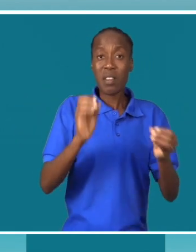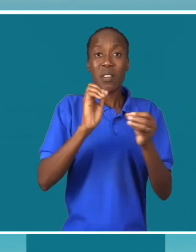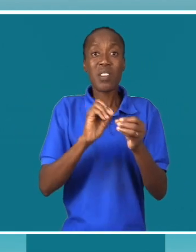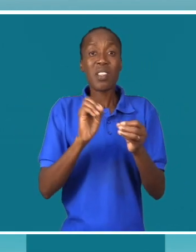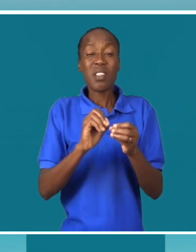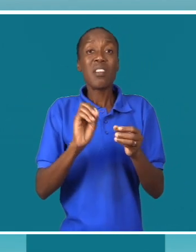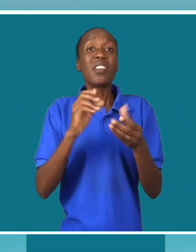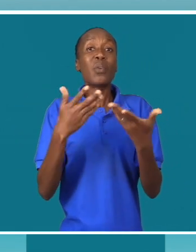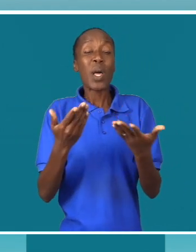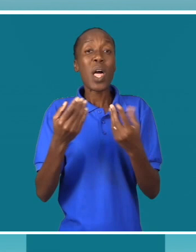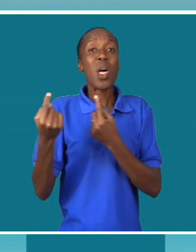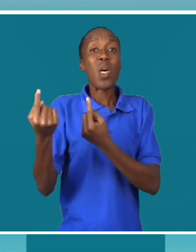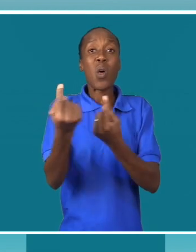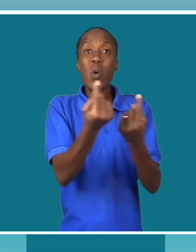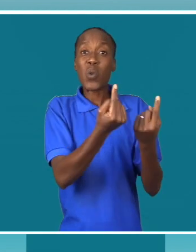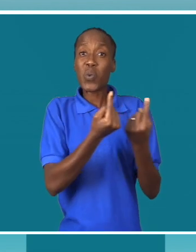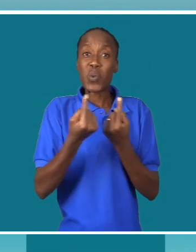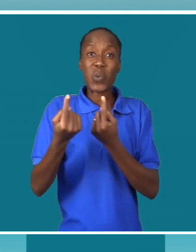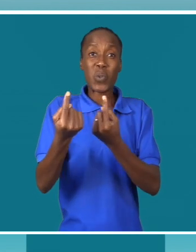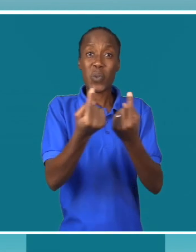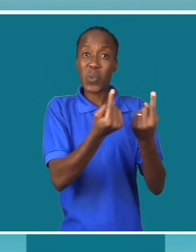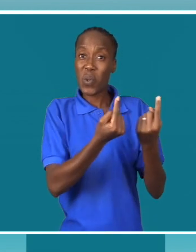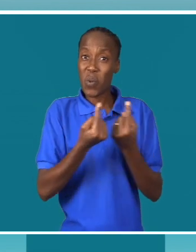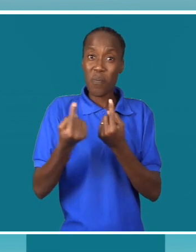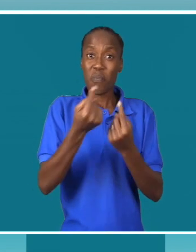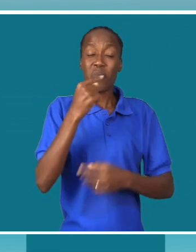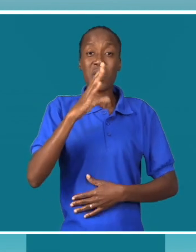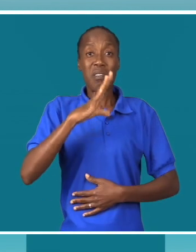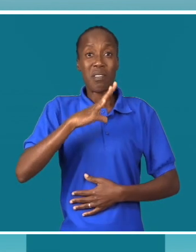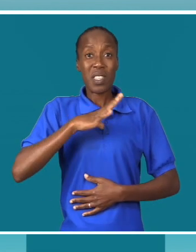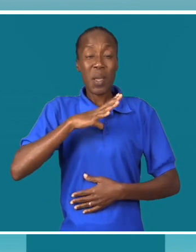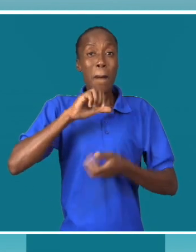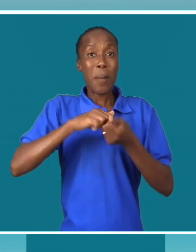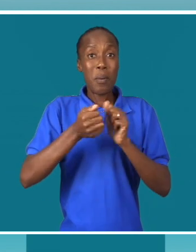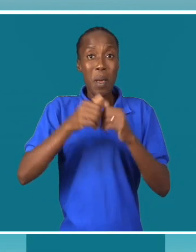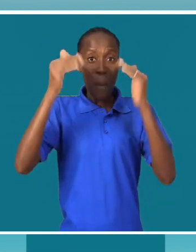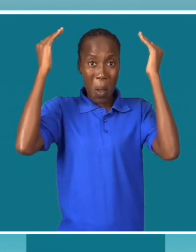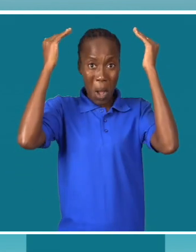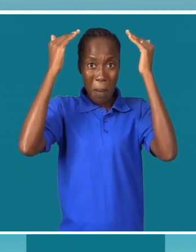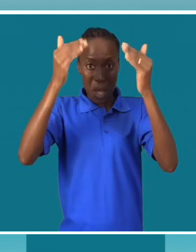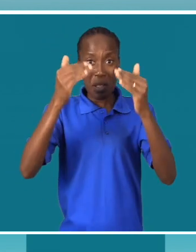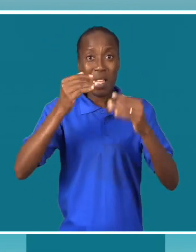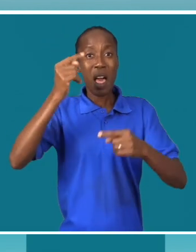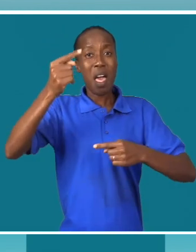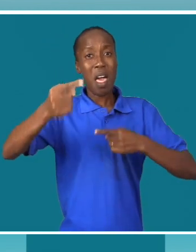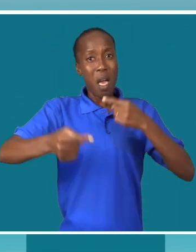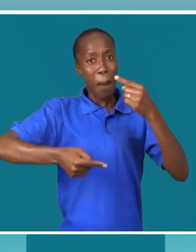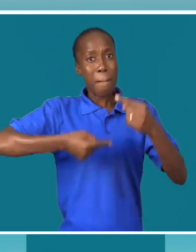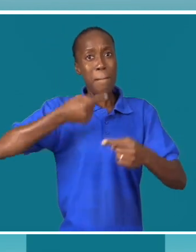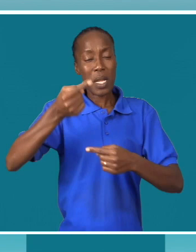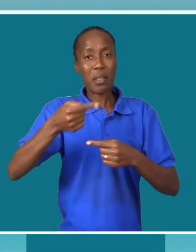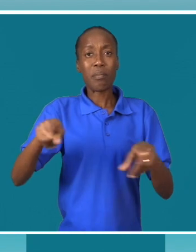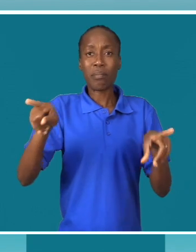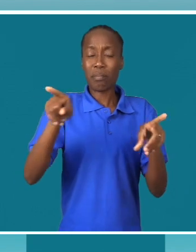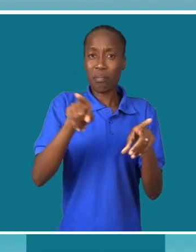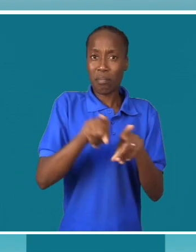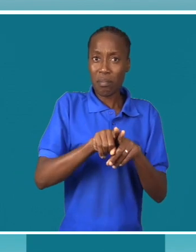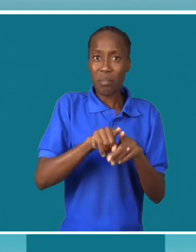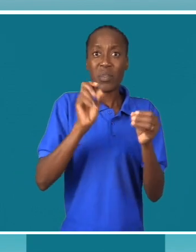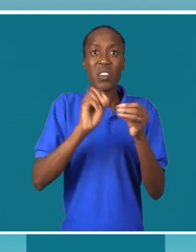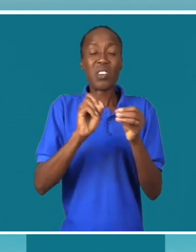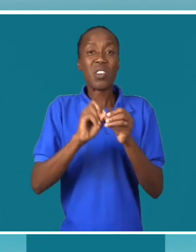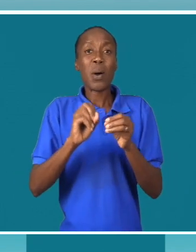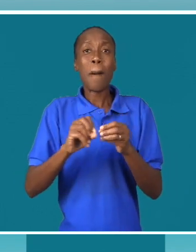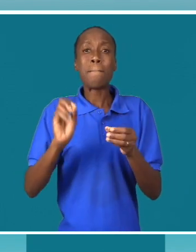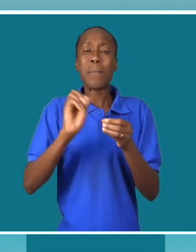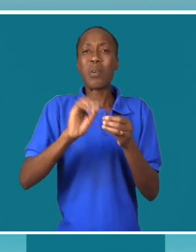Nós ficamos embaixo da mesa. Porque a única situação. Porque sem isso, é capaz de ter tudo caído na nossa cabeça. Calma, até 10 minutos atrás